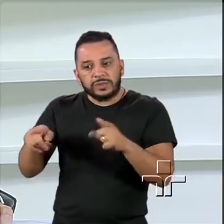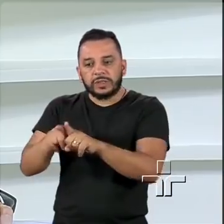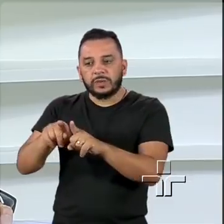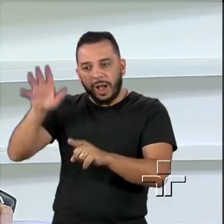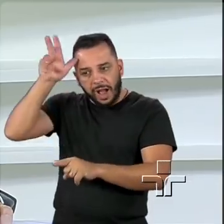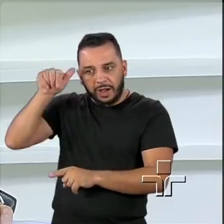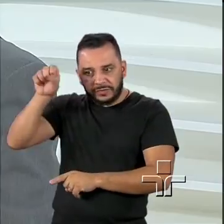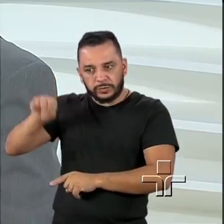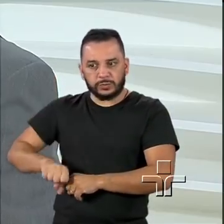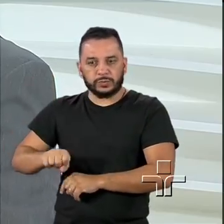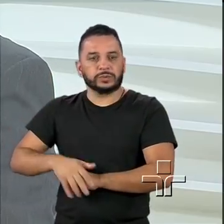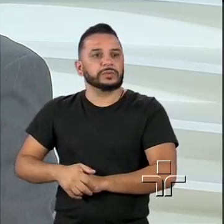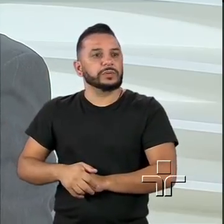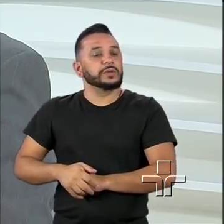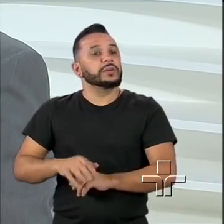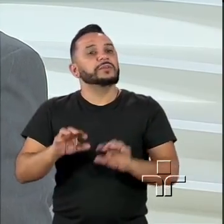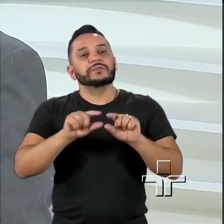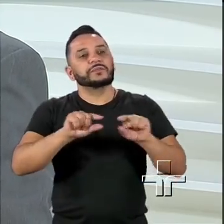Uma grande frase?